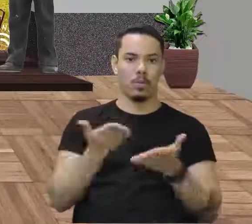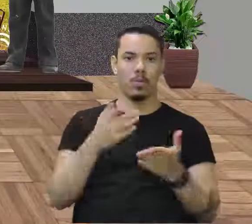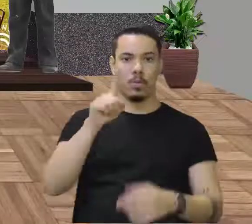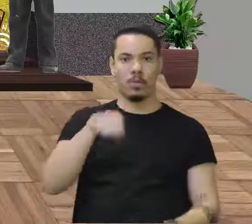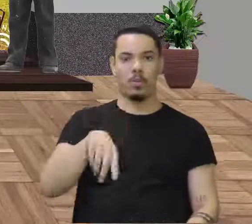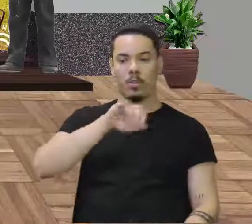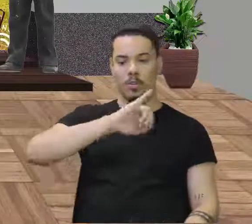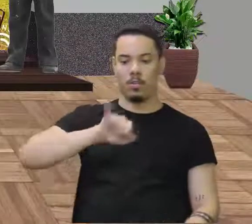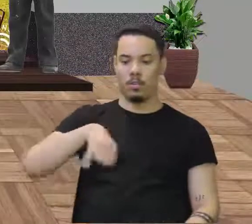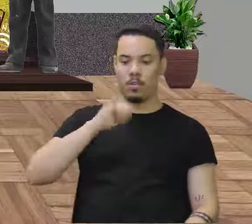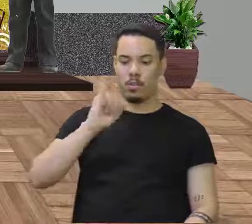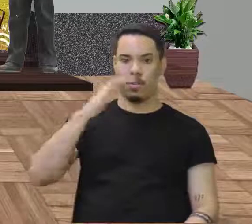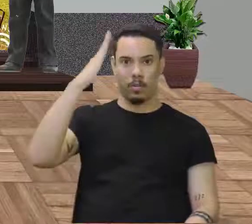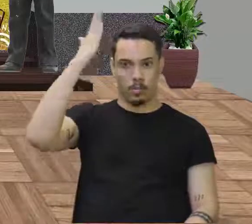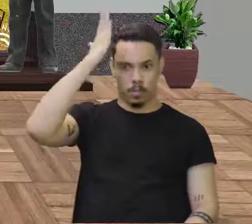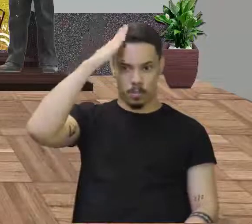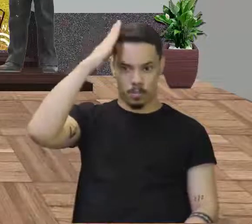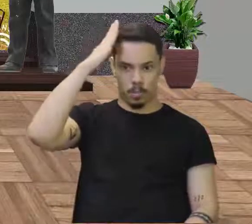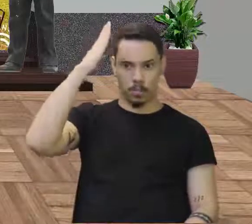Ji-Paraná.